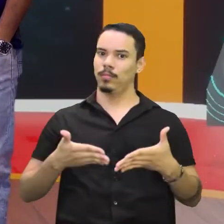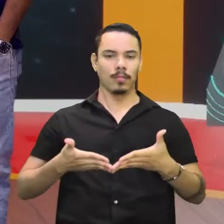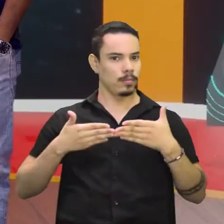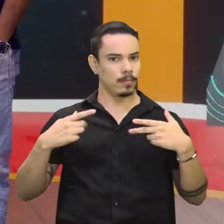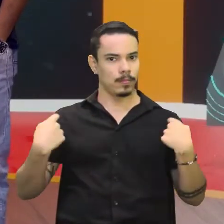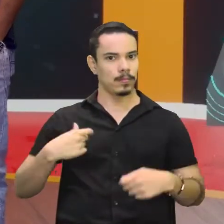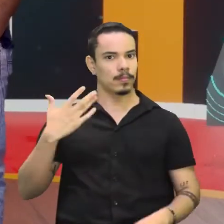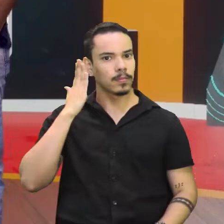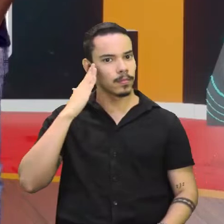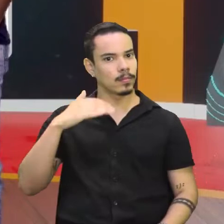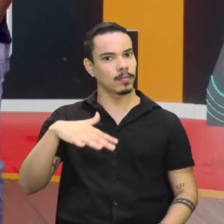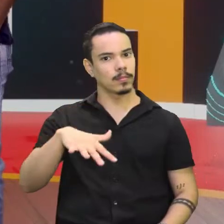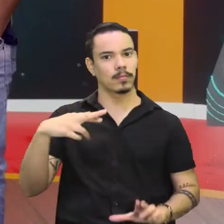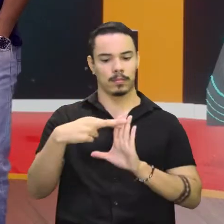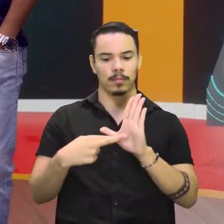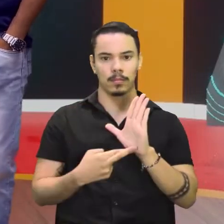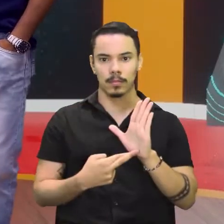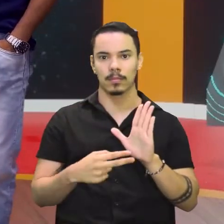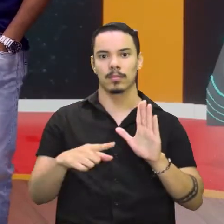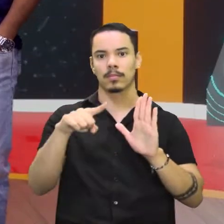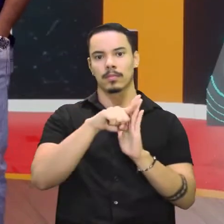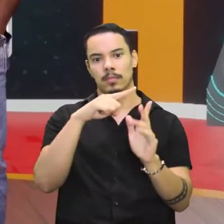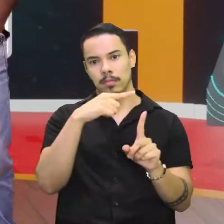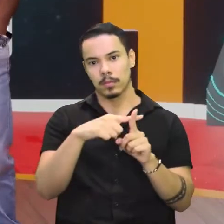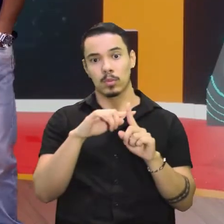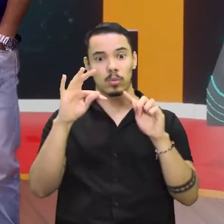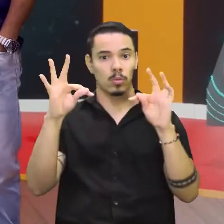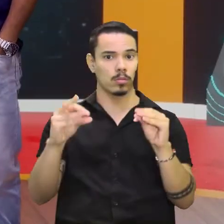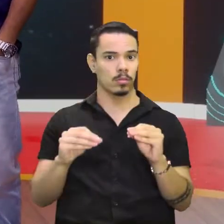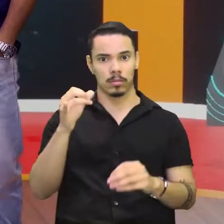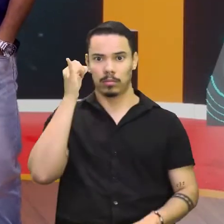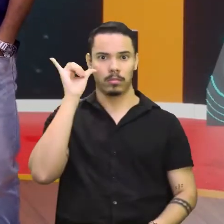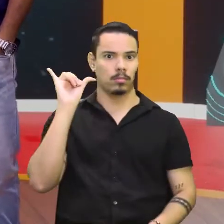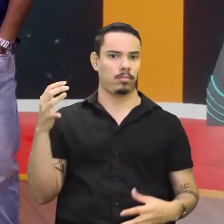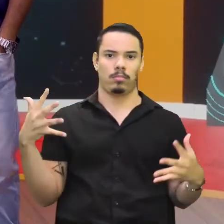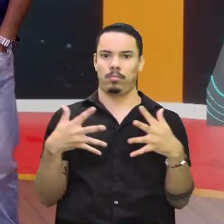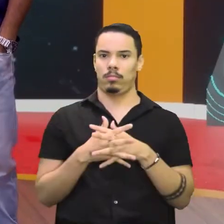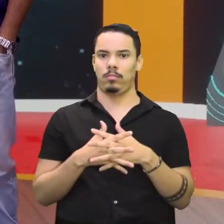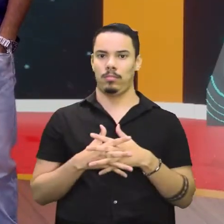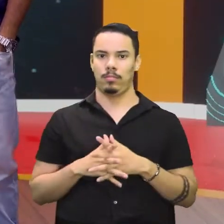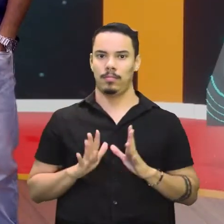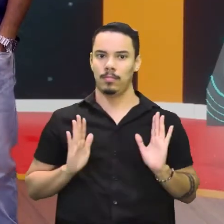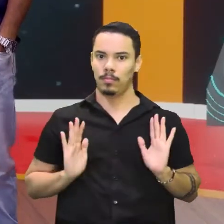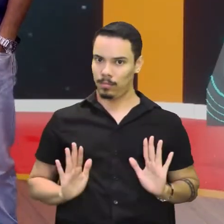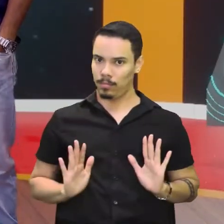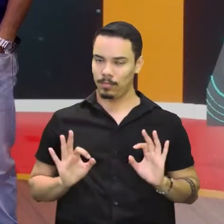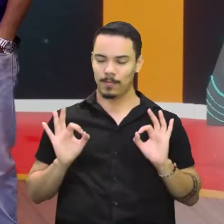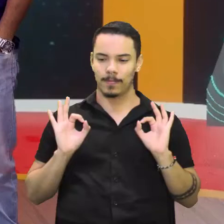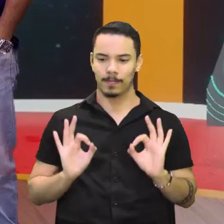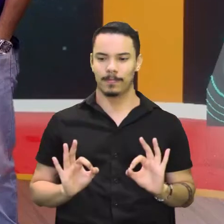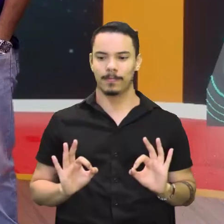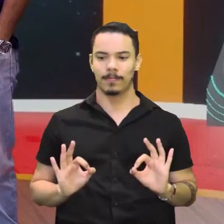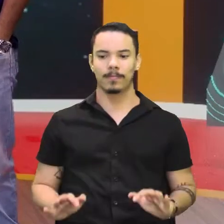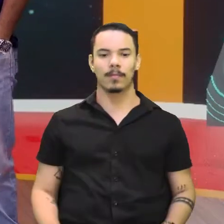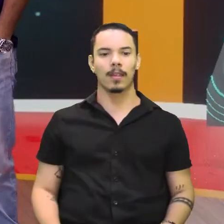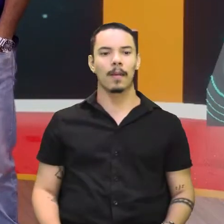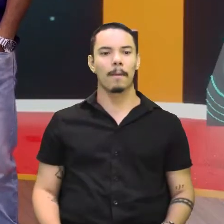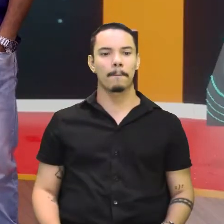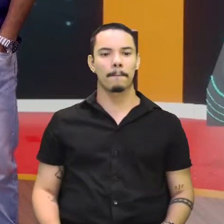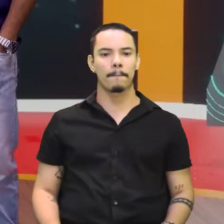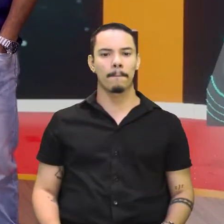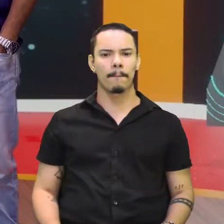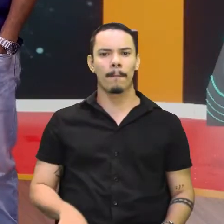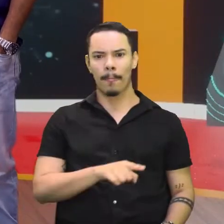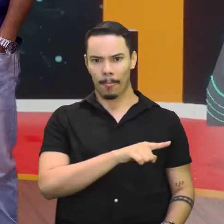aí a parte de regra de sinais, essa parte aí não pode ficar mais confusa, não. Tá certo? Podemos avançar? E aí, será que você